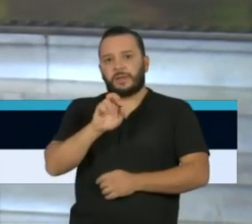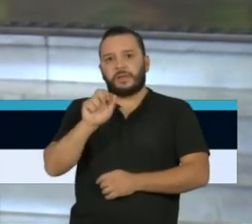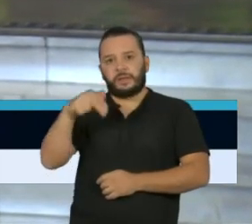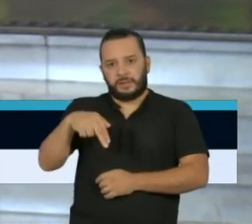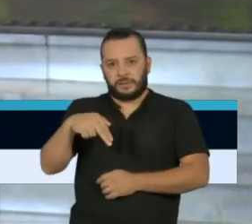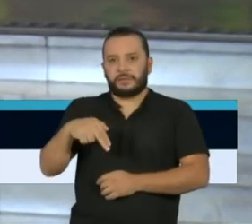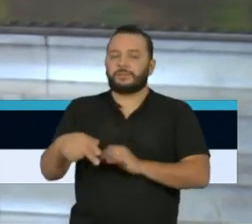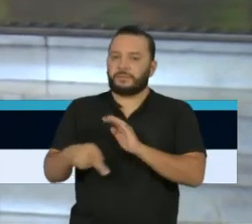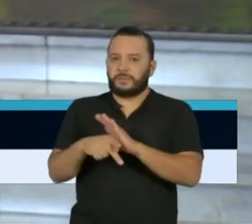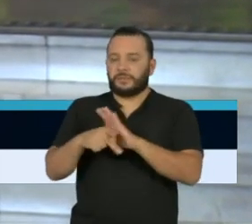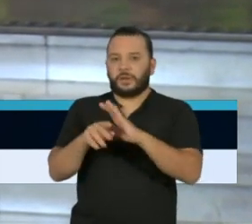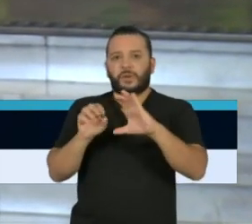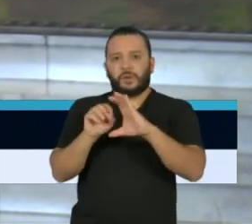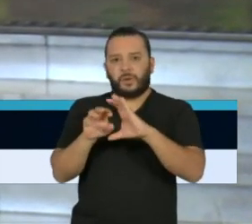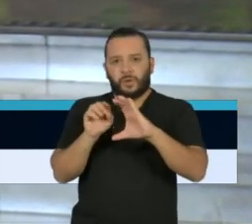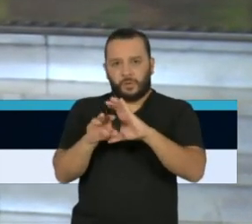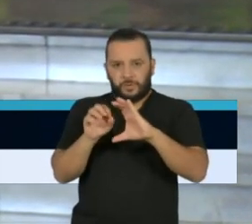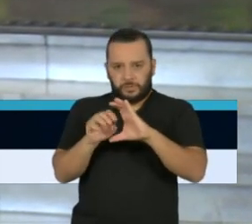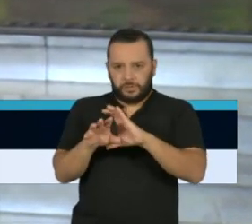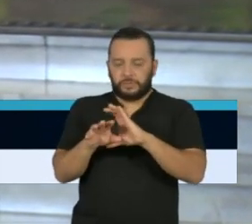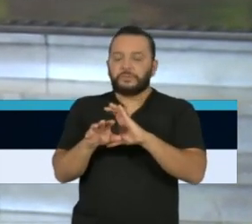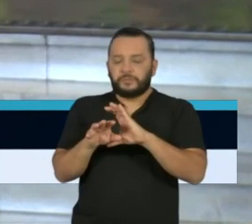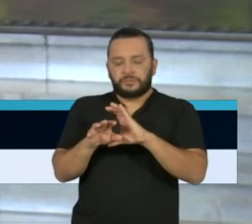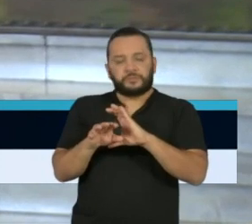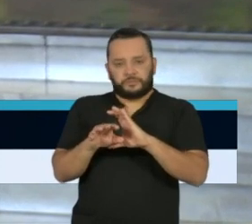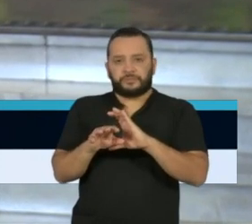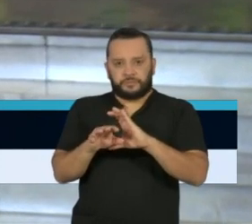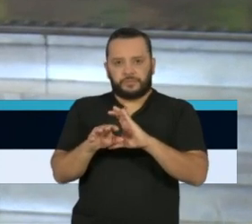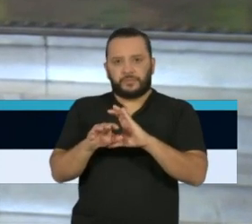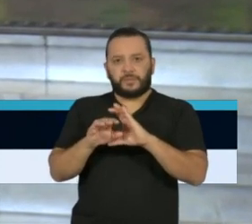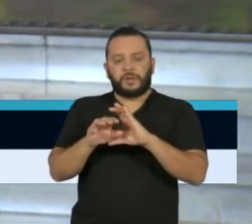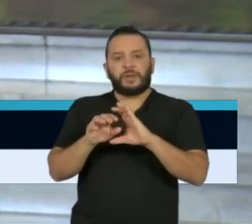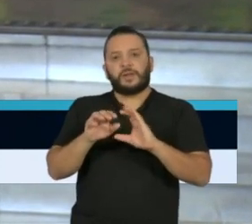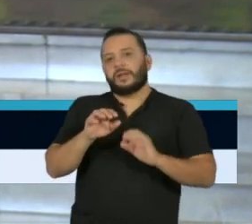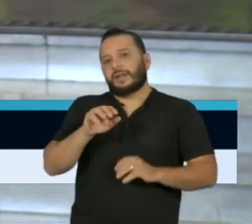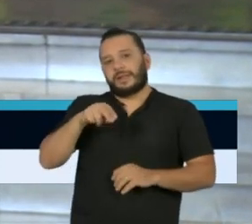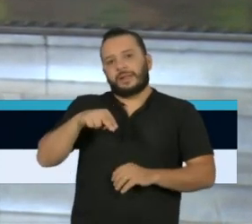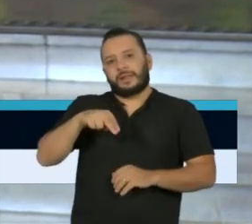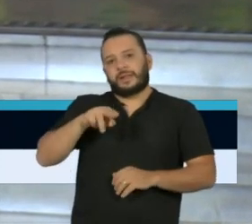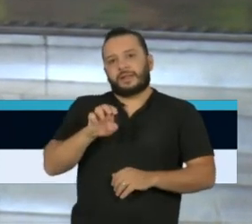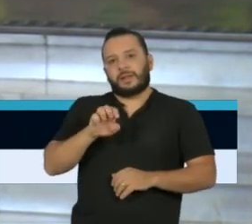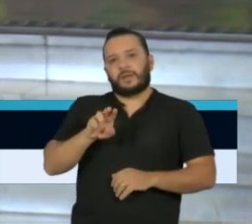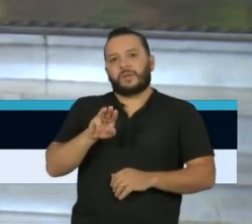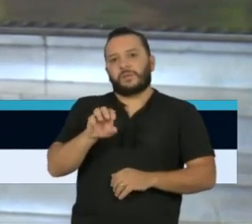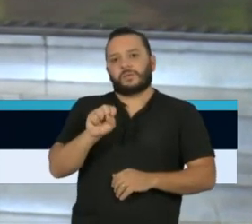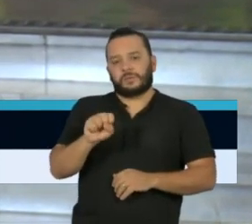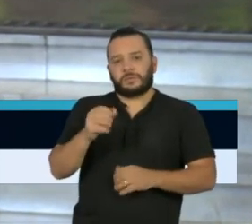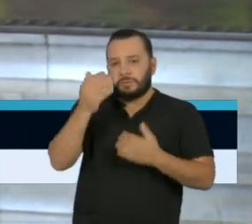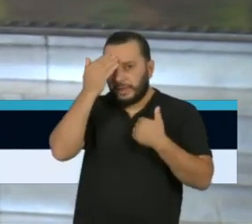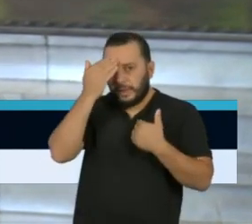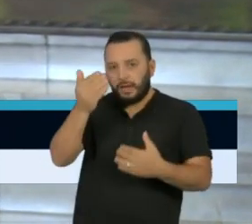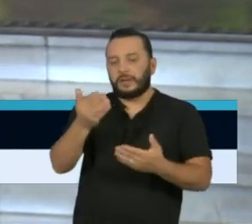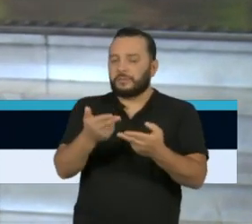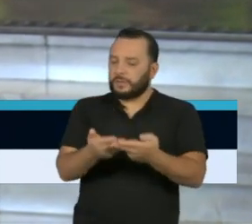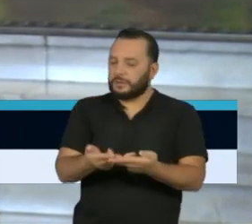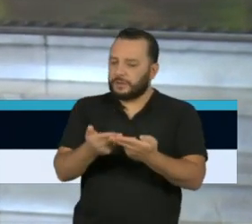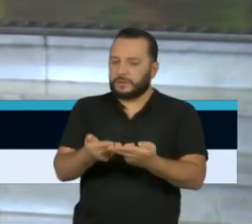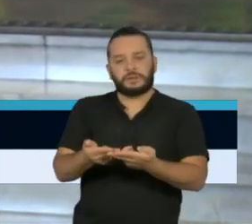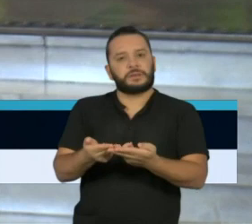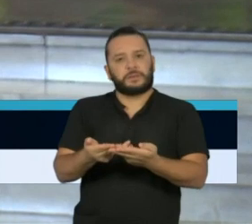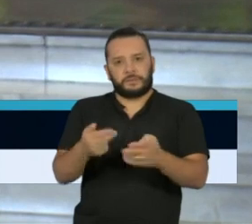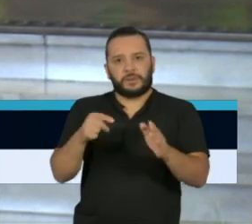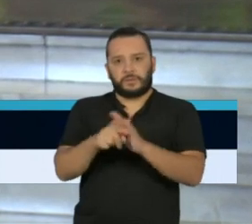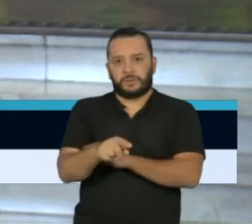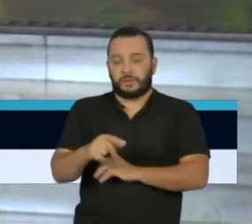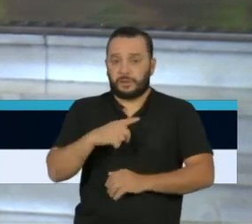TV Globo e Globo News. Will, obrigado pela paciência também. Sua pergunta, por favor. Tudo bem, boa tarde a todos. Eu tenho